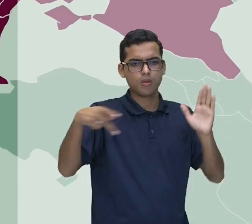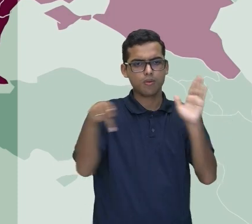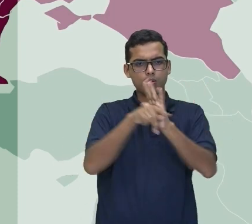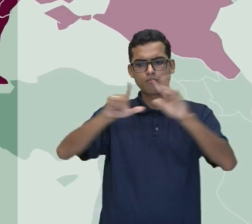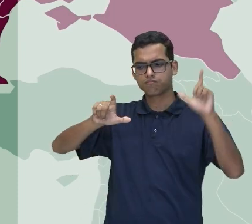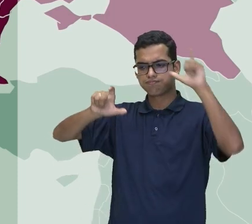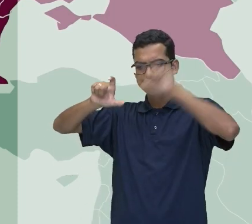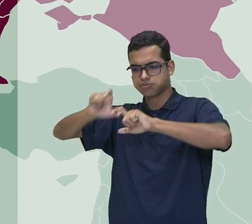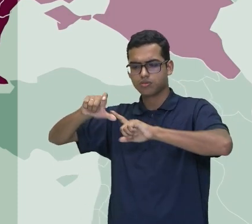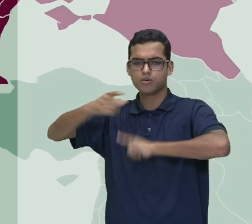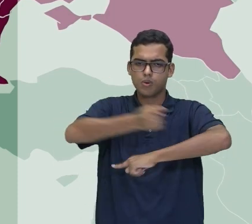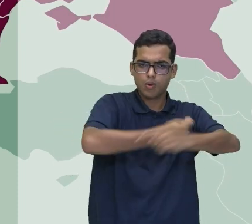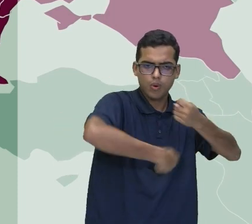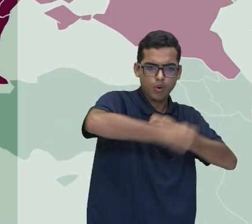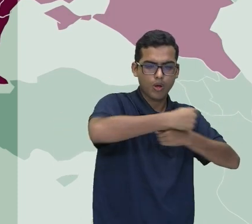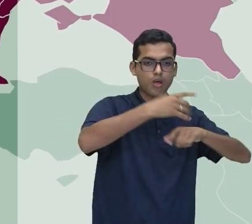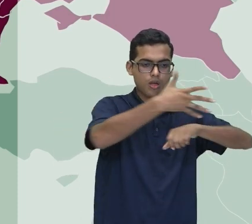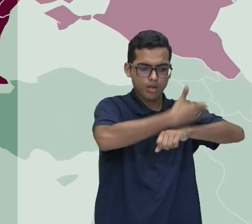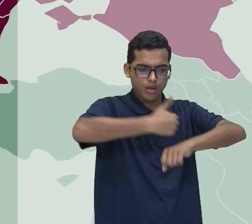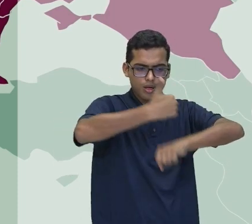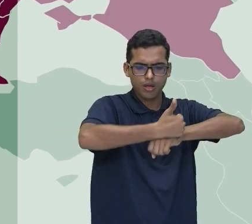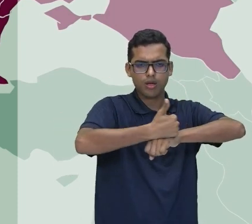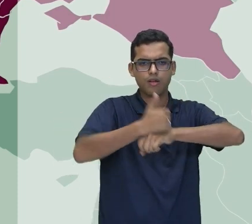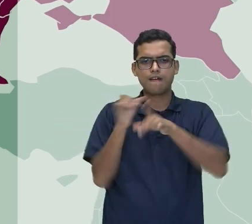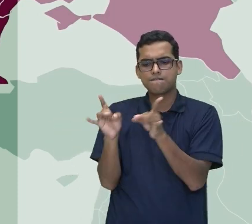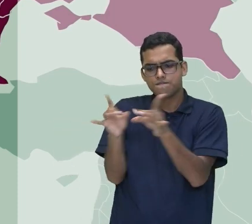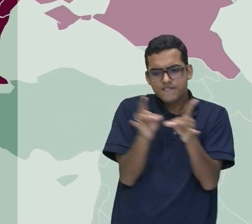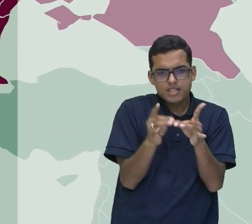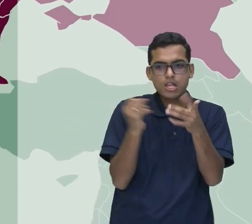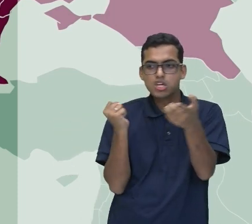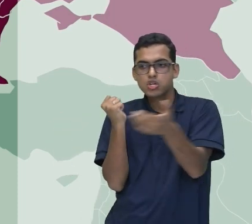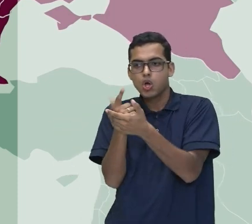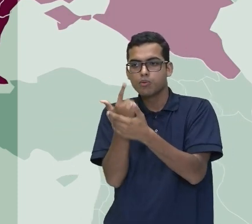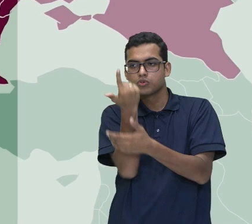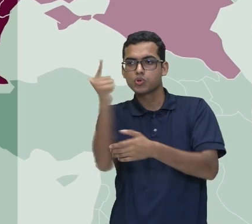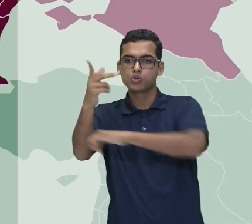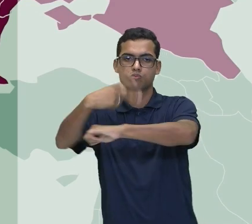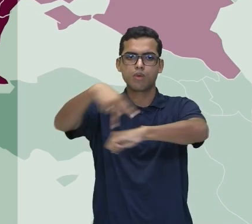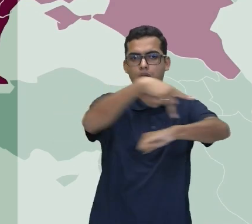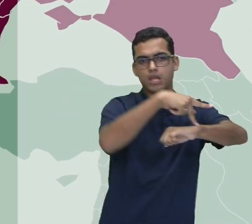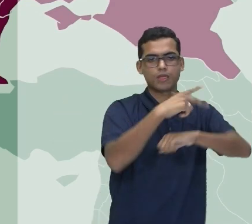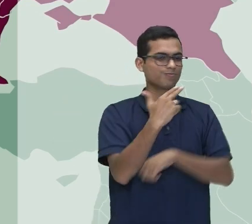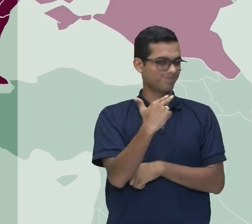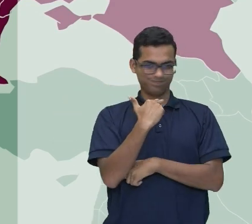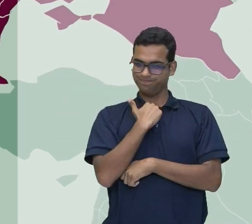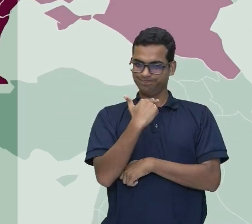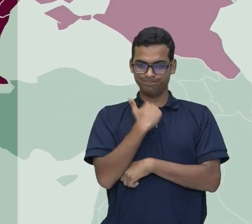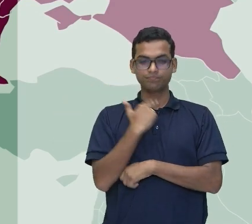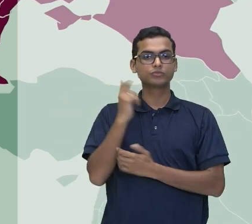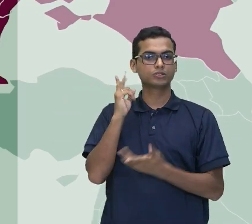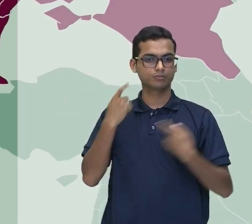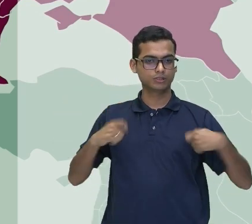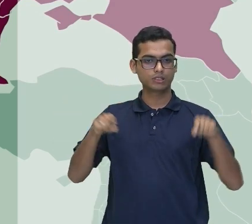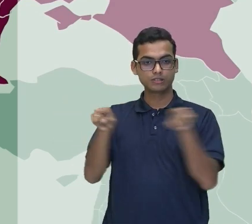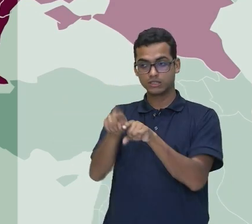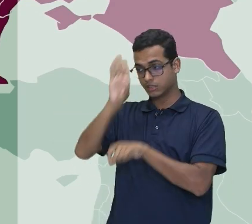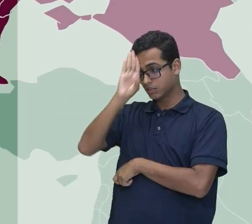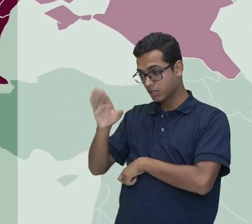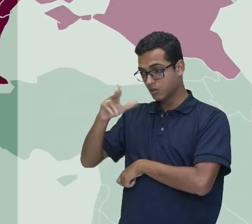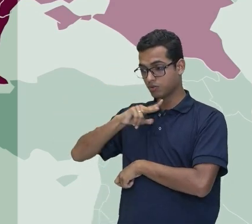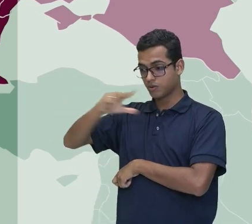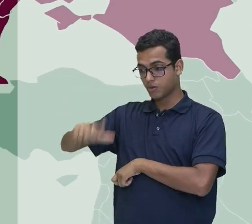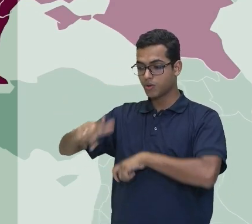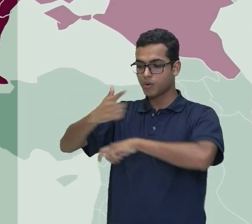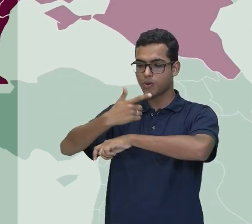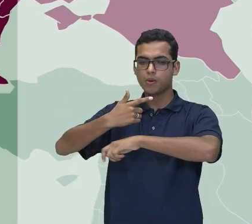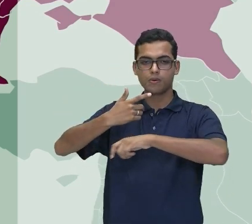as colônias eram impedidas de comprar e vender produtos de outras nações, mantendo assim relações comerciais